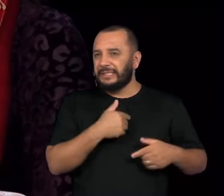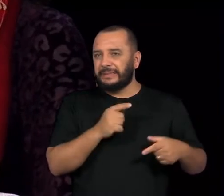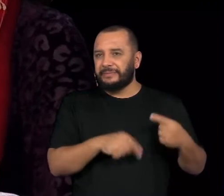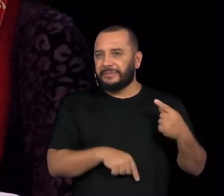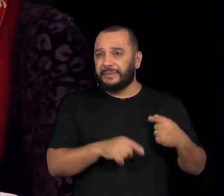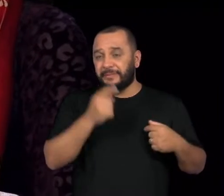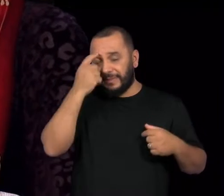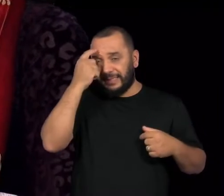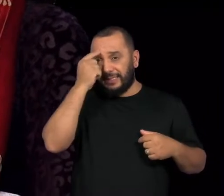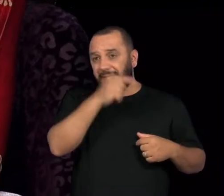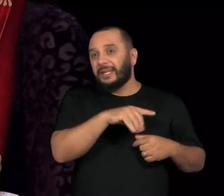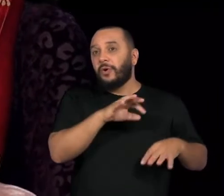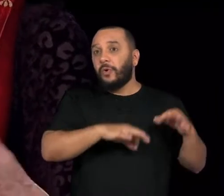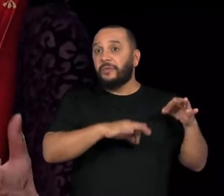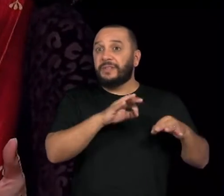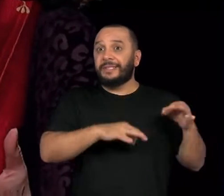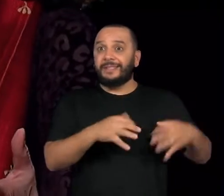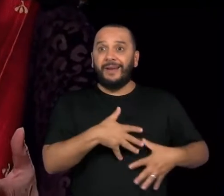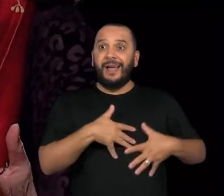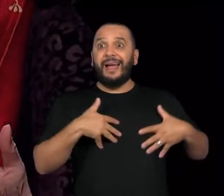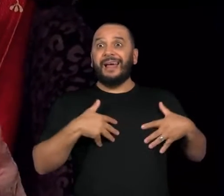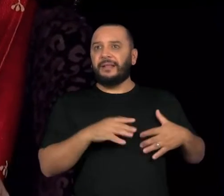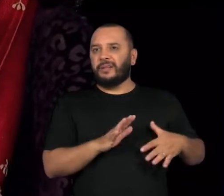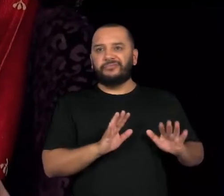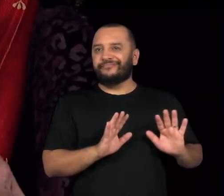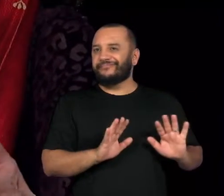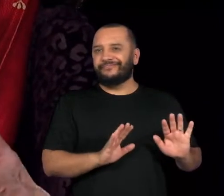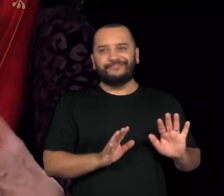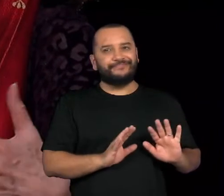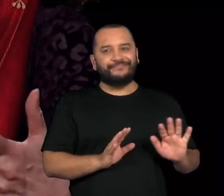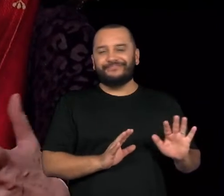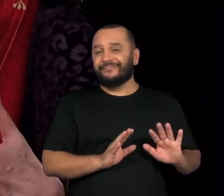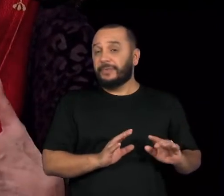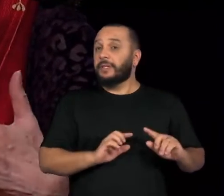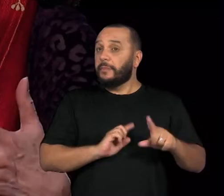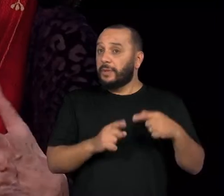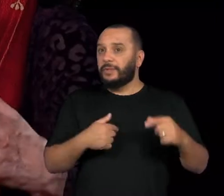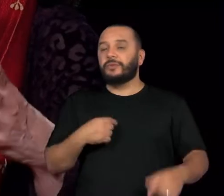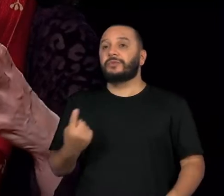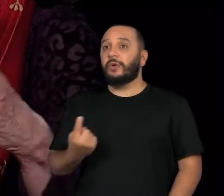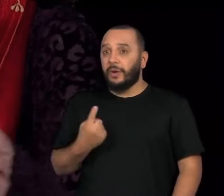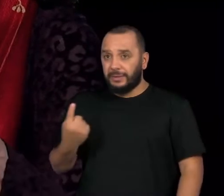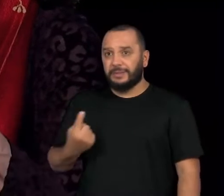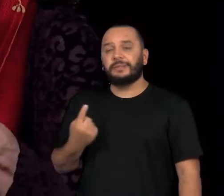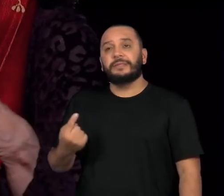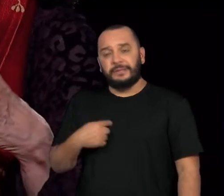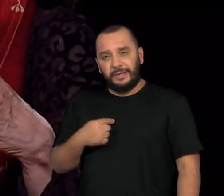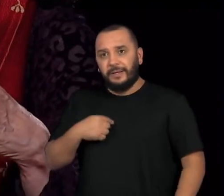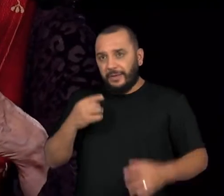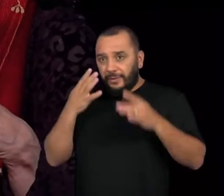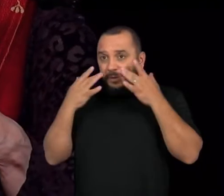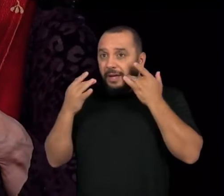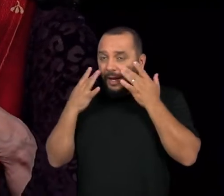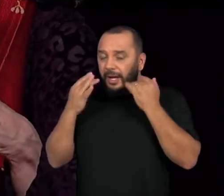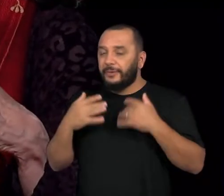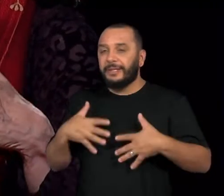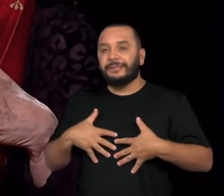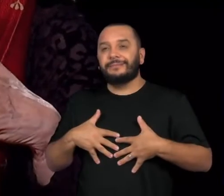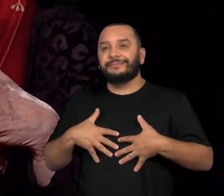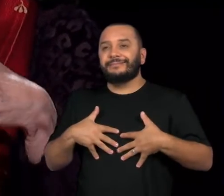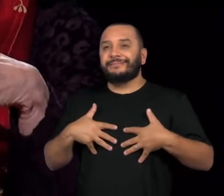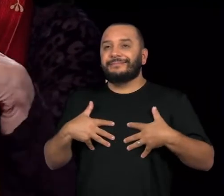ia encontrar, e eu comecei a fazer sozinha, que era mesmo essa coisa da